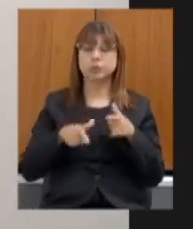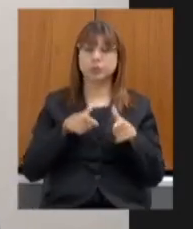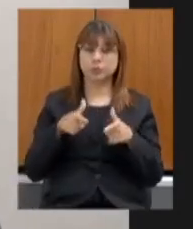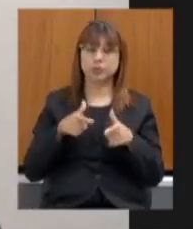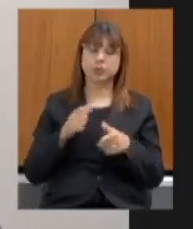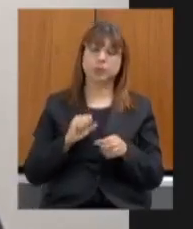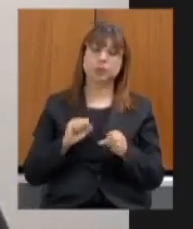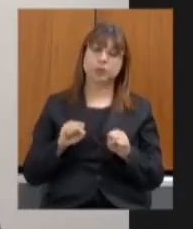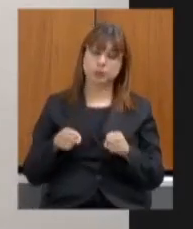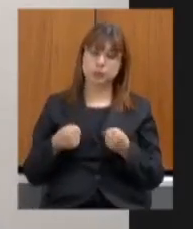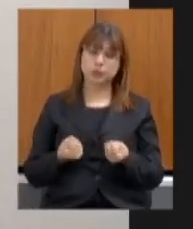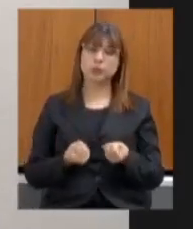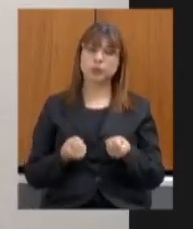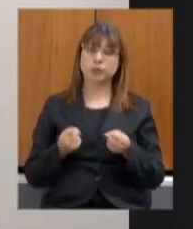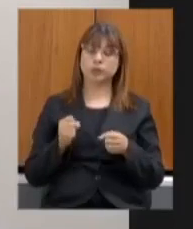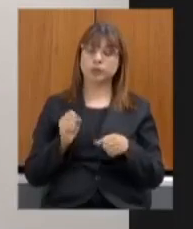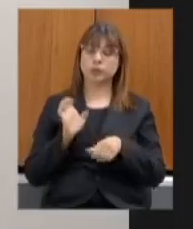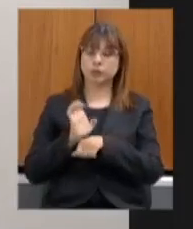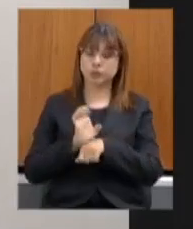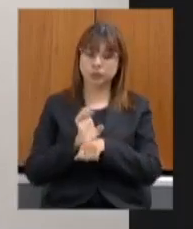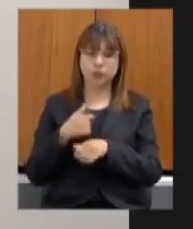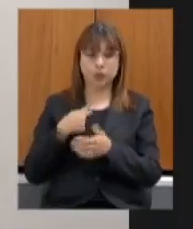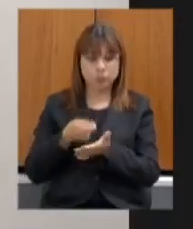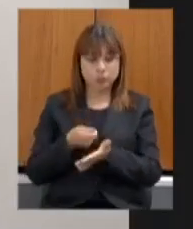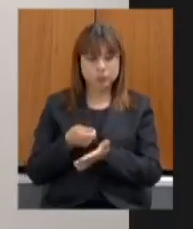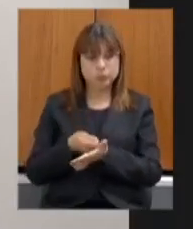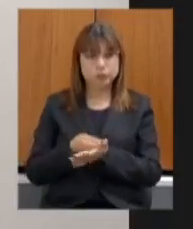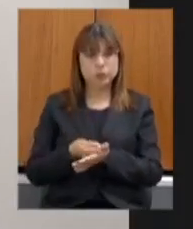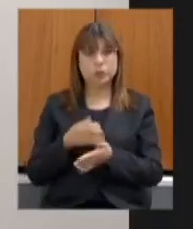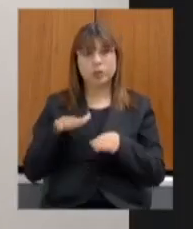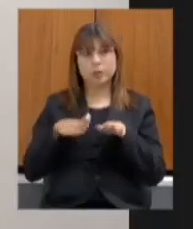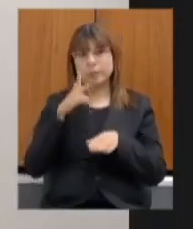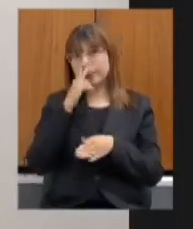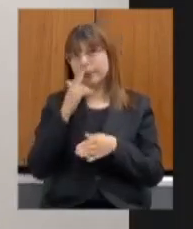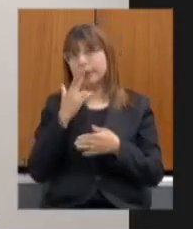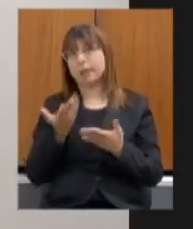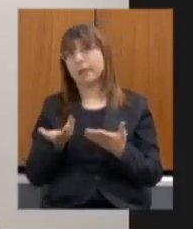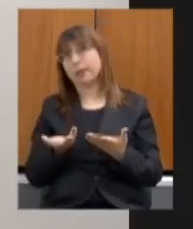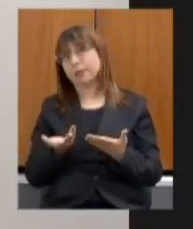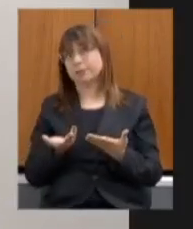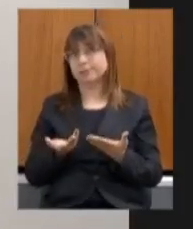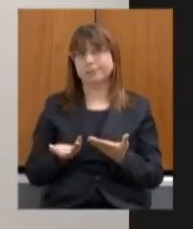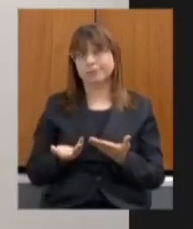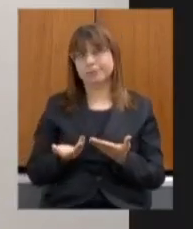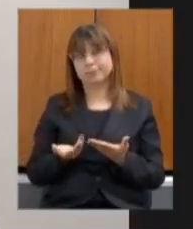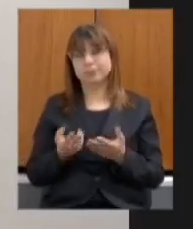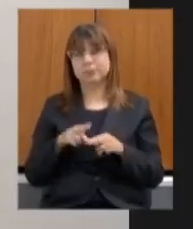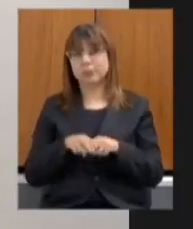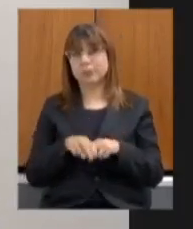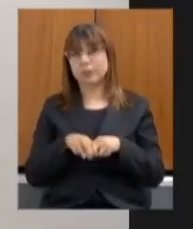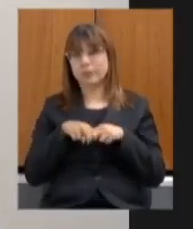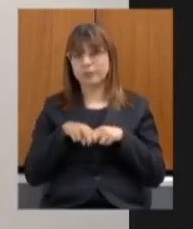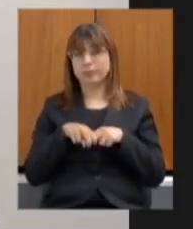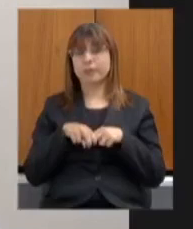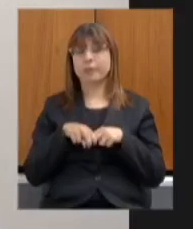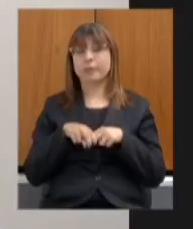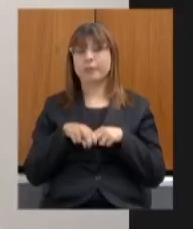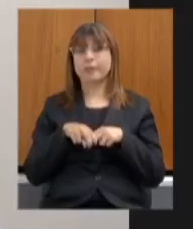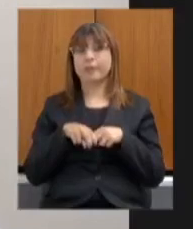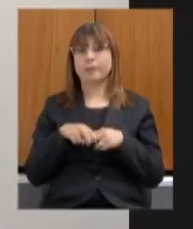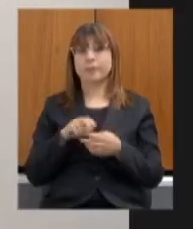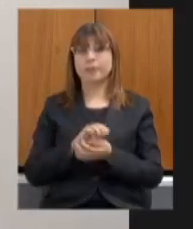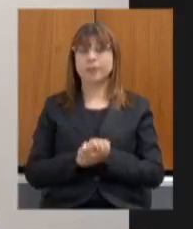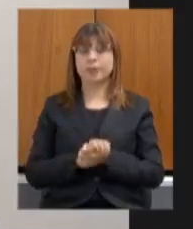faço essa cobrança mais política, às vezes me parece que em função da fragilidade